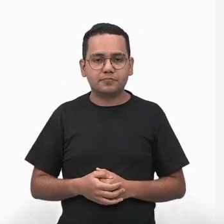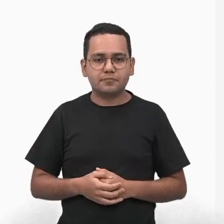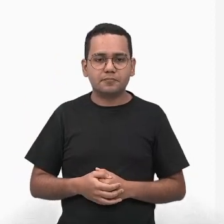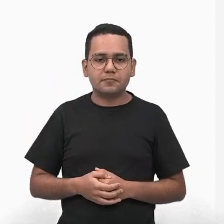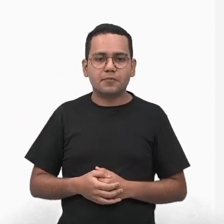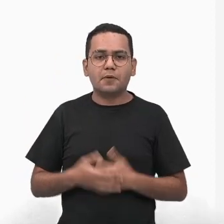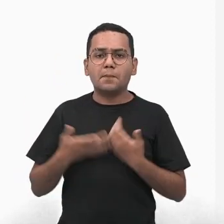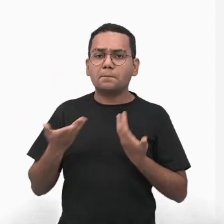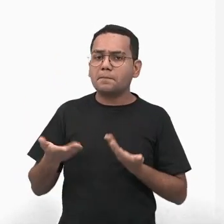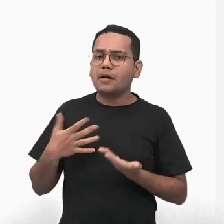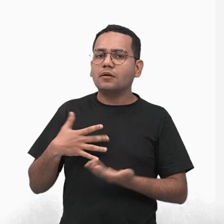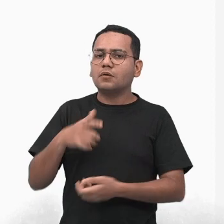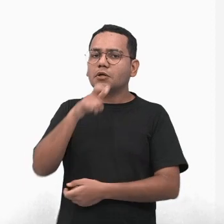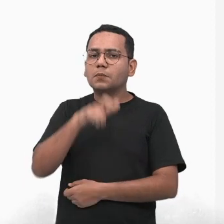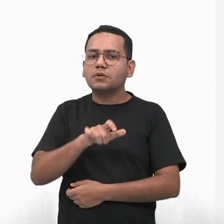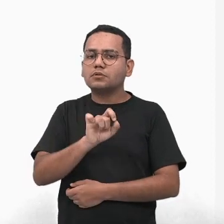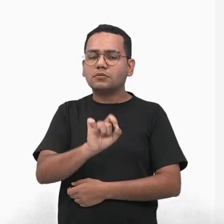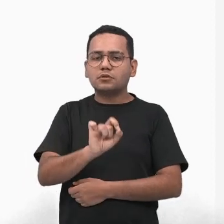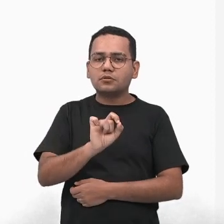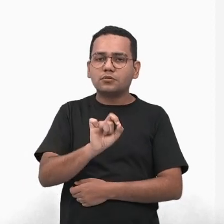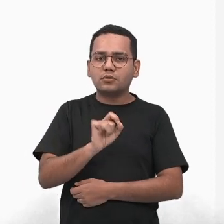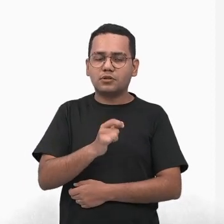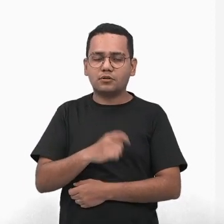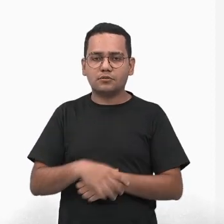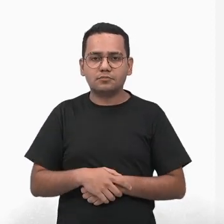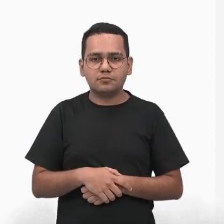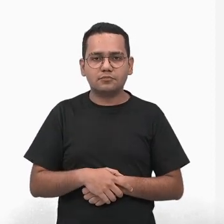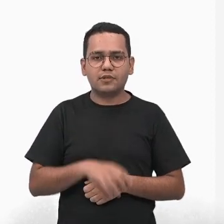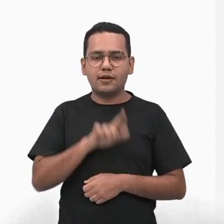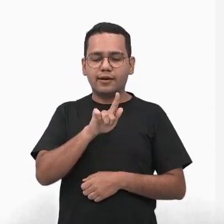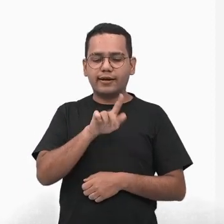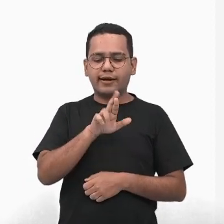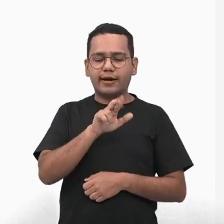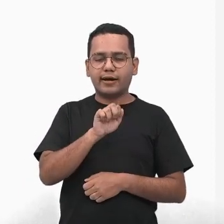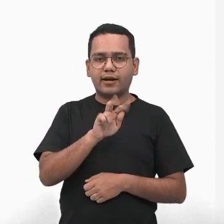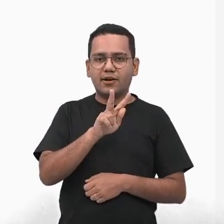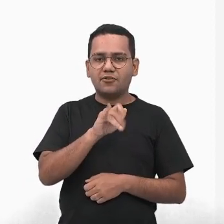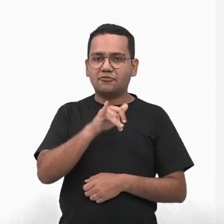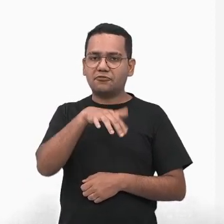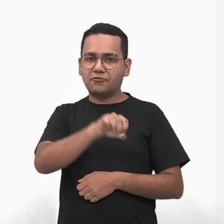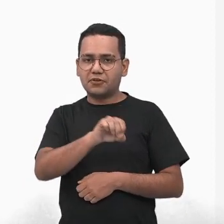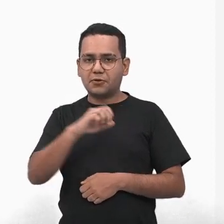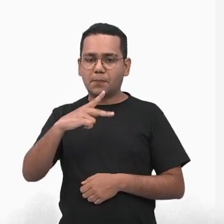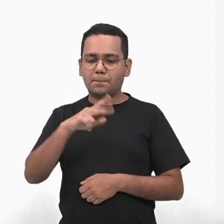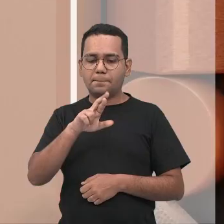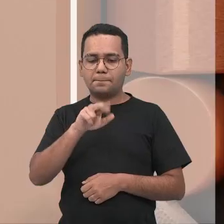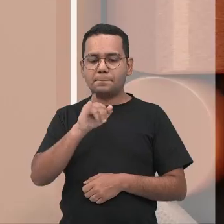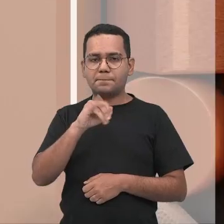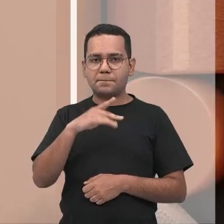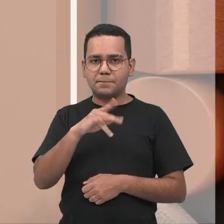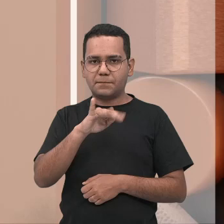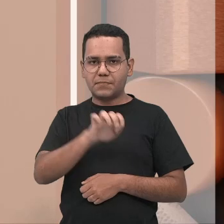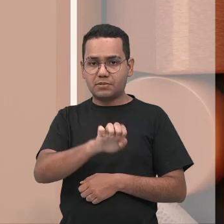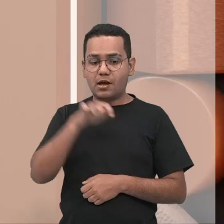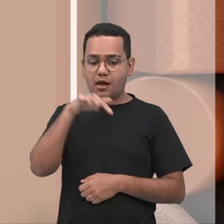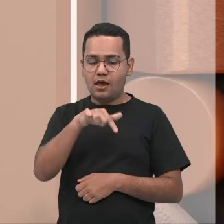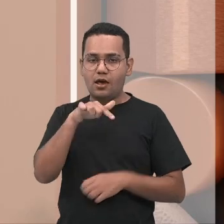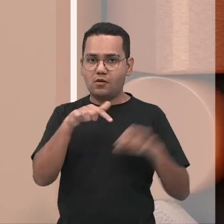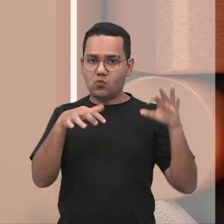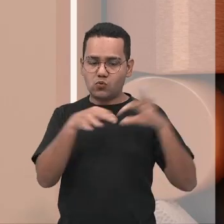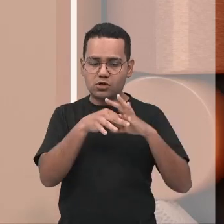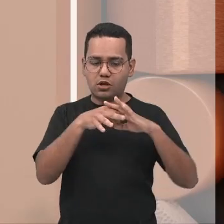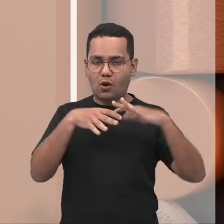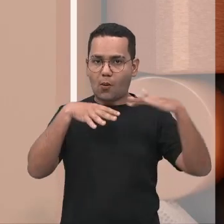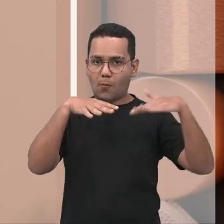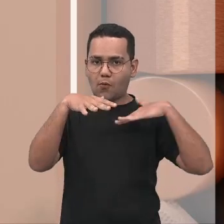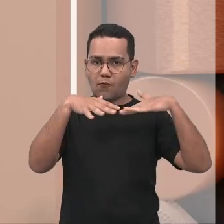por esse assassinato foi um extremista chamado Gravilo Príncipe, que era ligado ali a um movimento, a uma